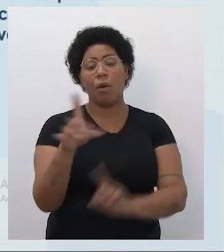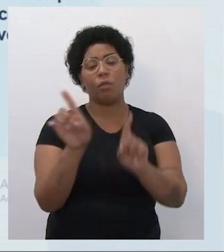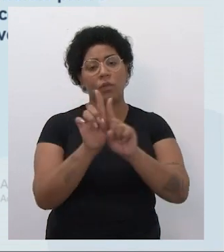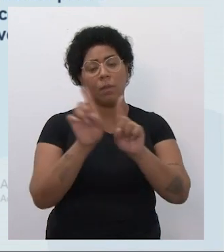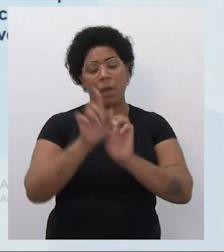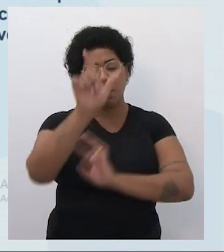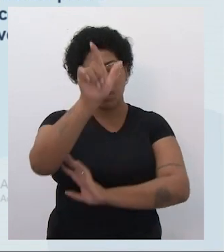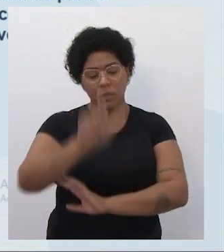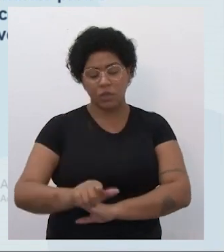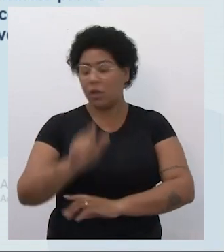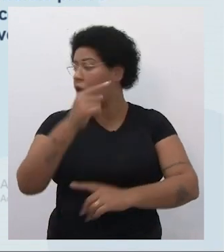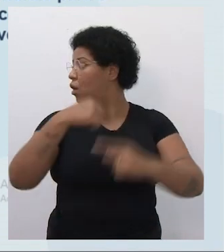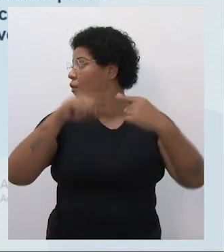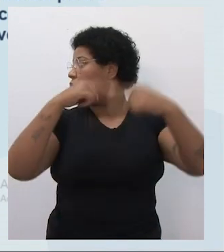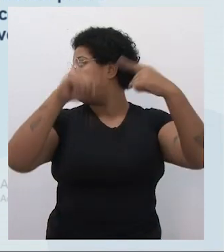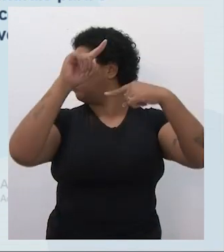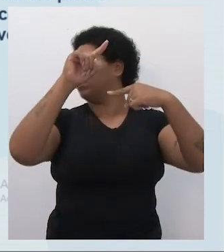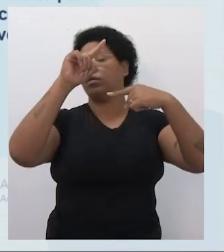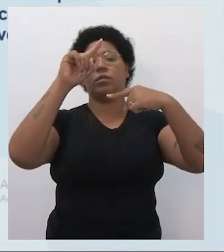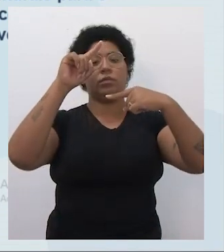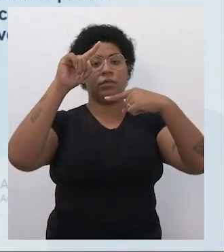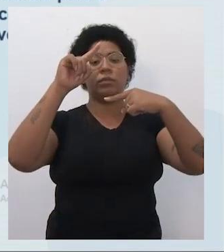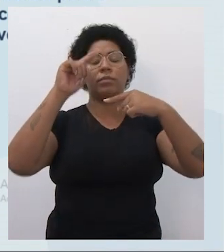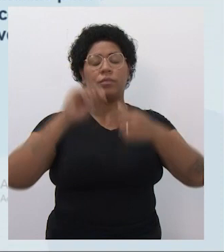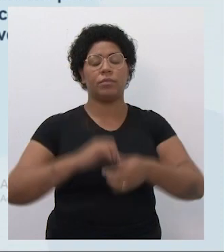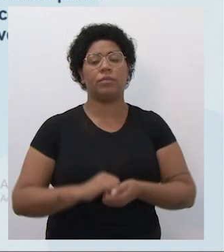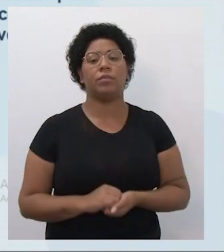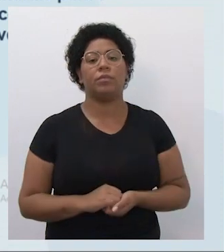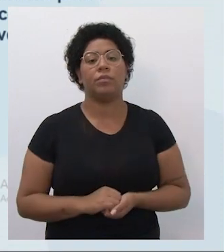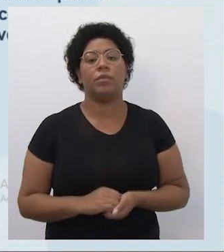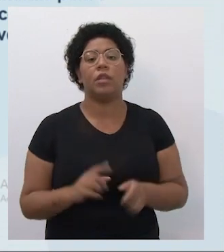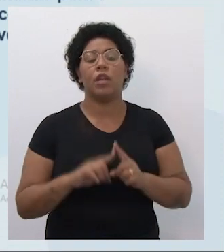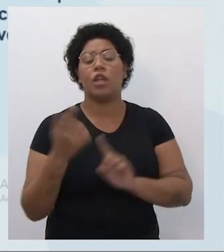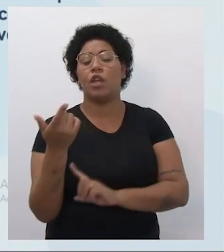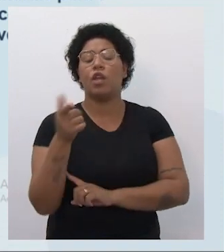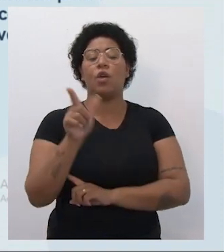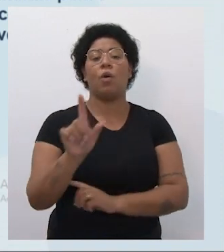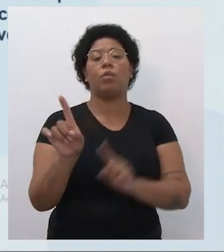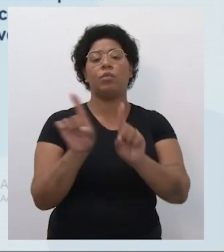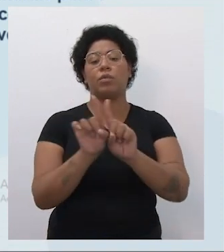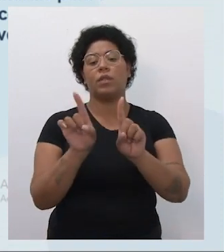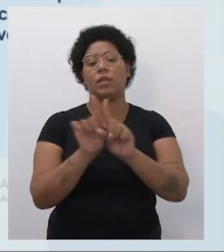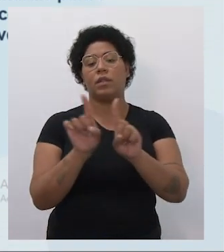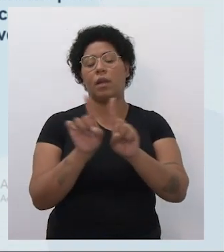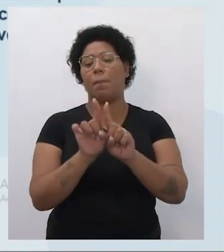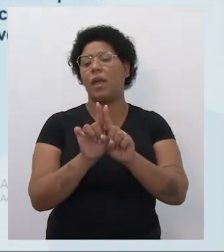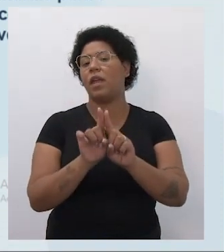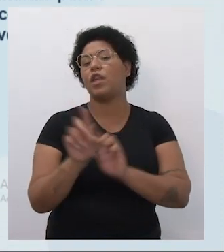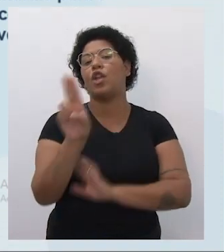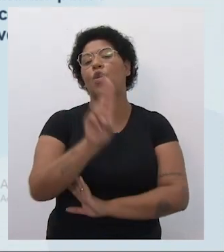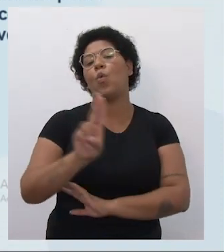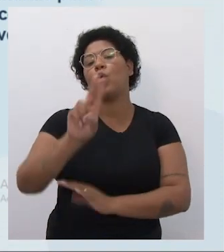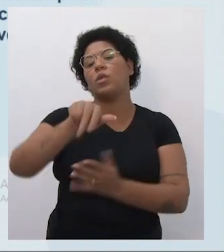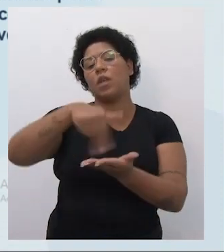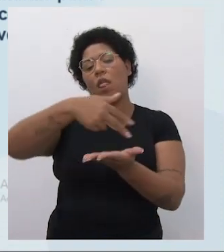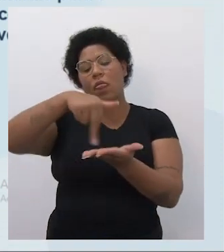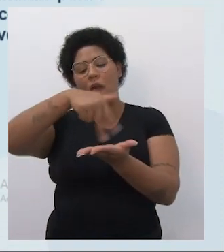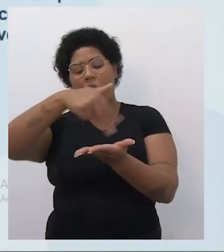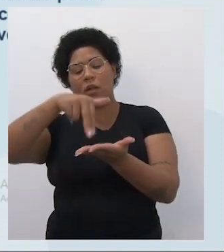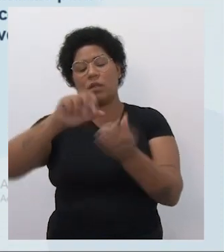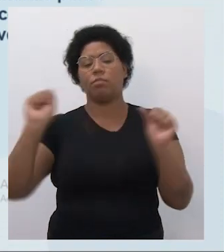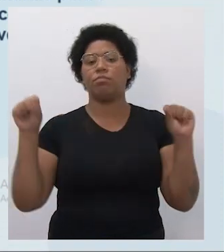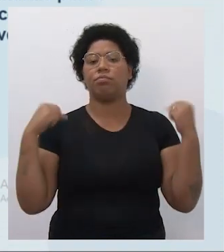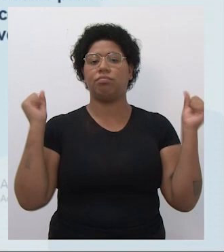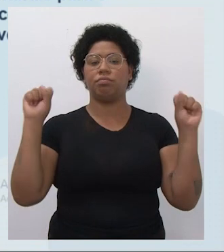desenvolvimento físico dos estudantes, e outros que permeiam, como a dança e os esportes, que permeiam todos os